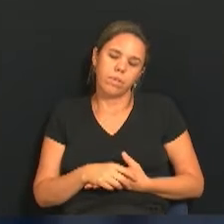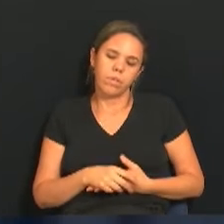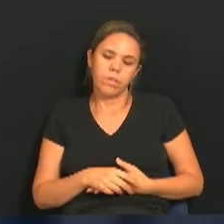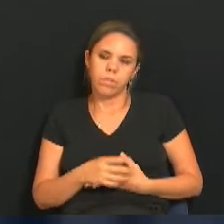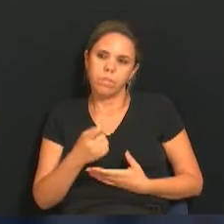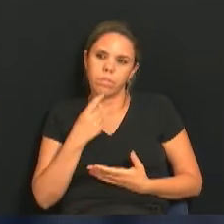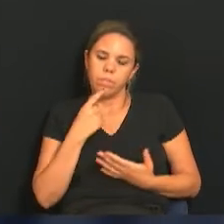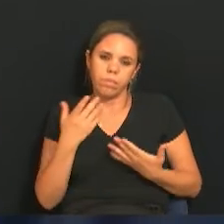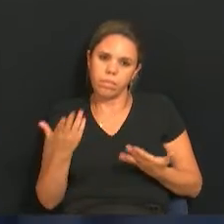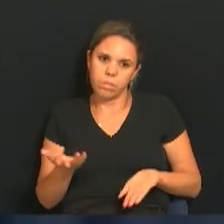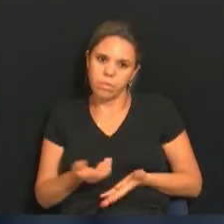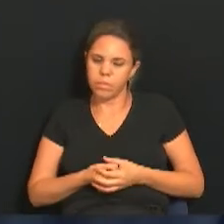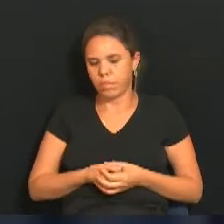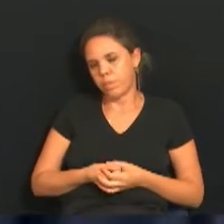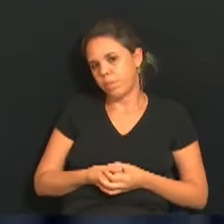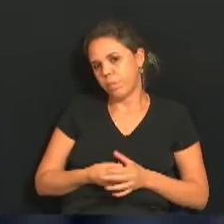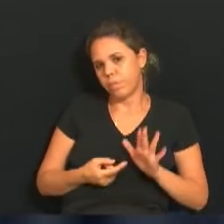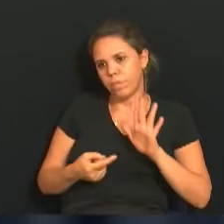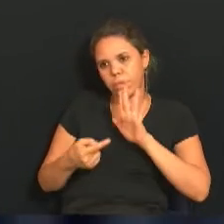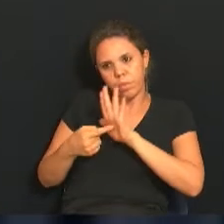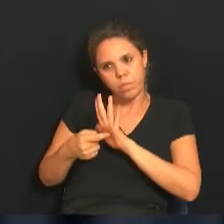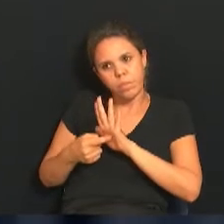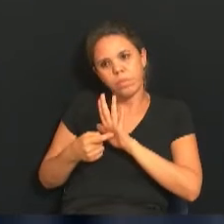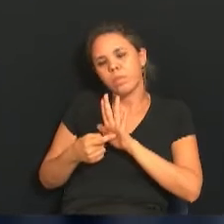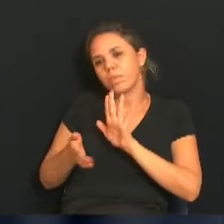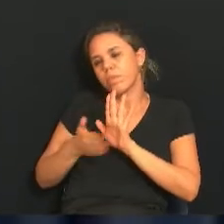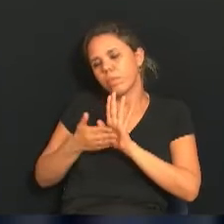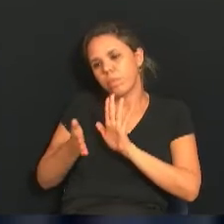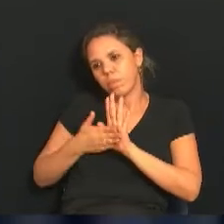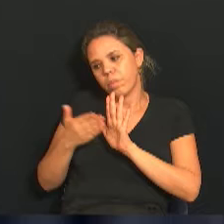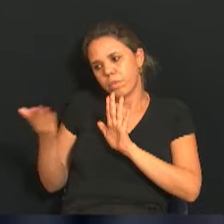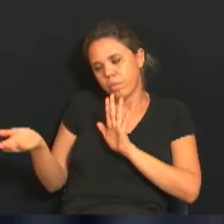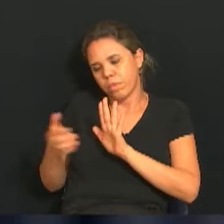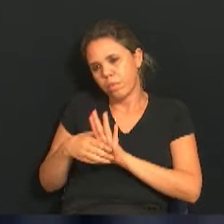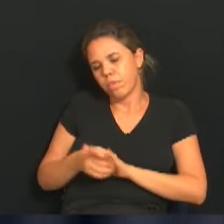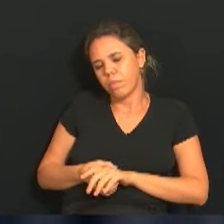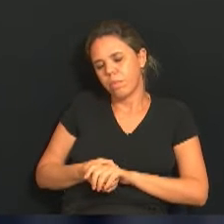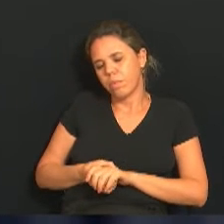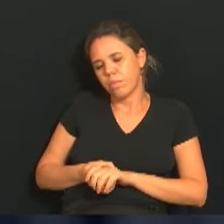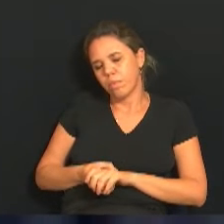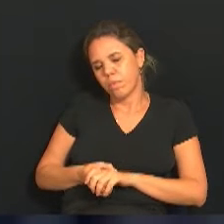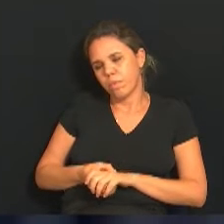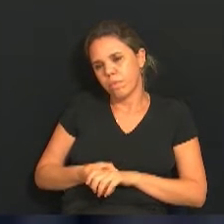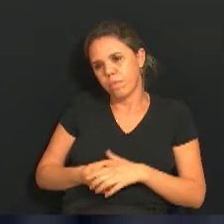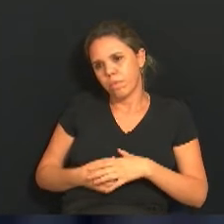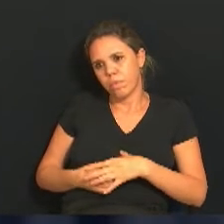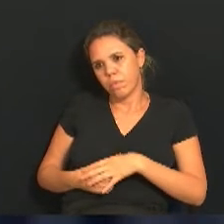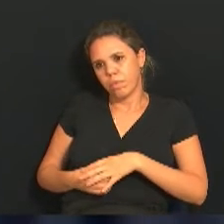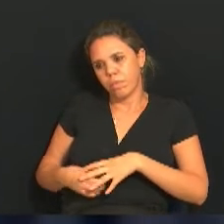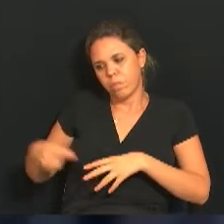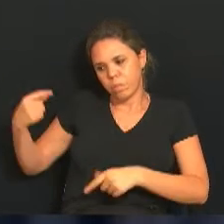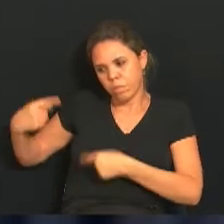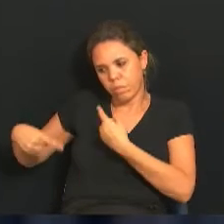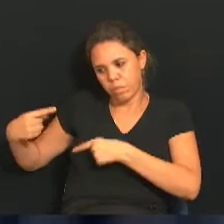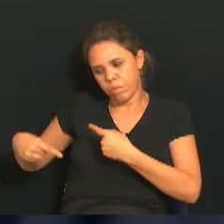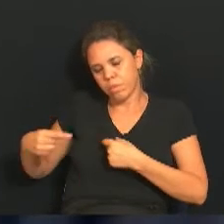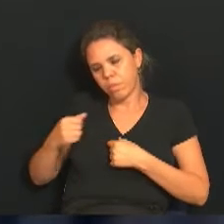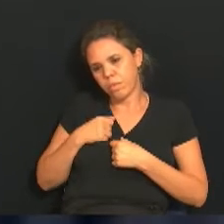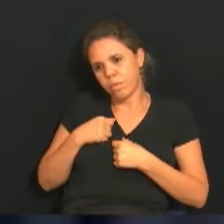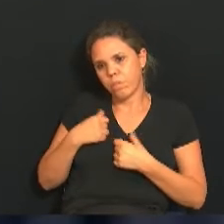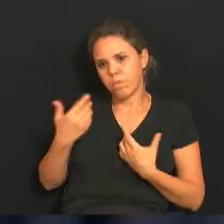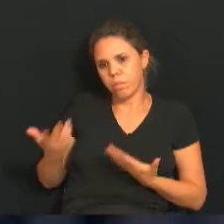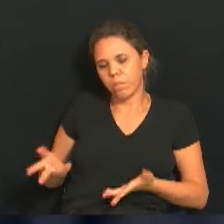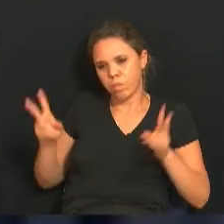Campinas. Apresentei ali para ele algumas propostas, que ele acabou até discutindo um pouquinho comigo, né, sobre